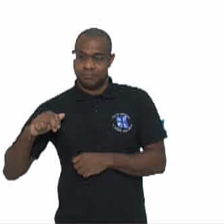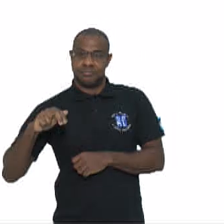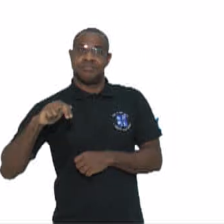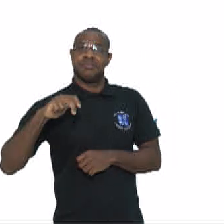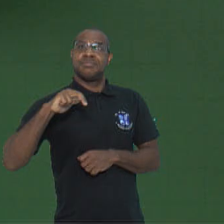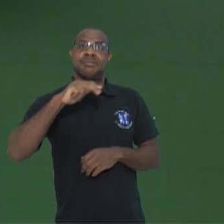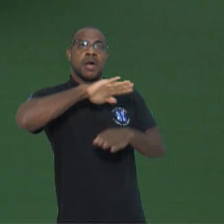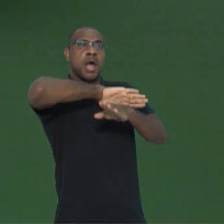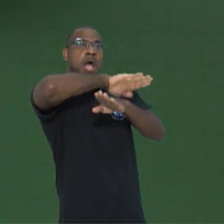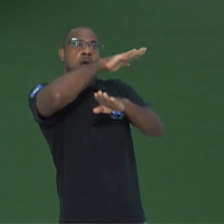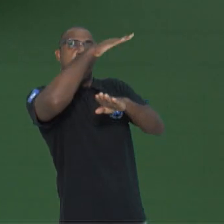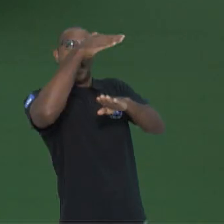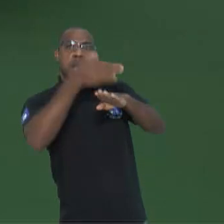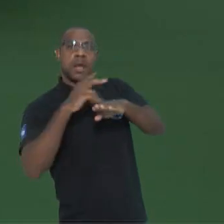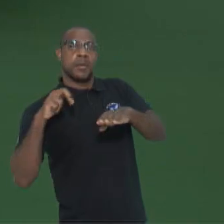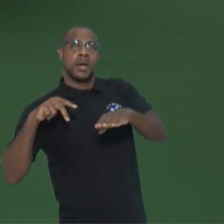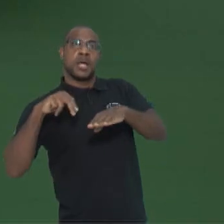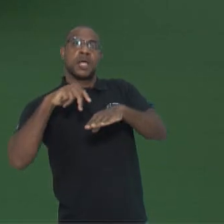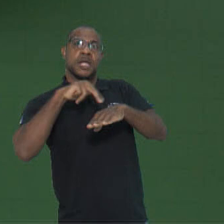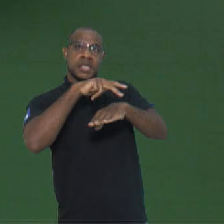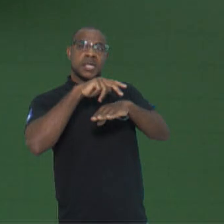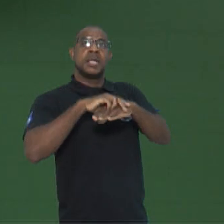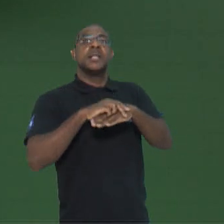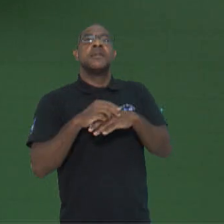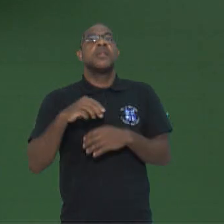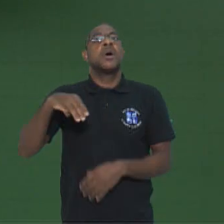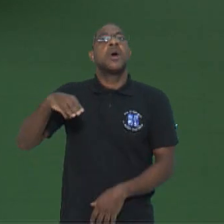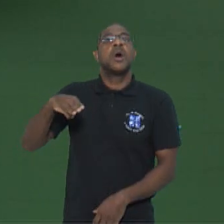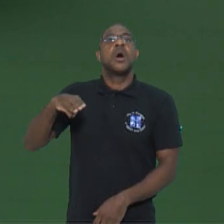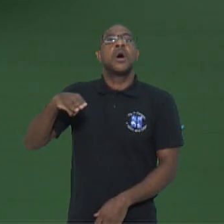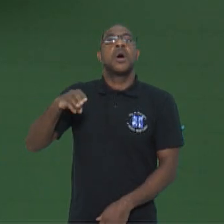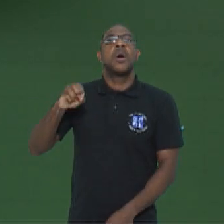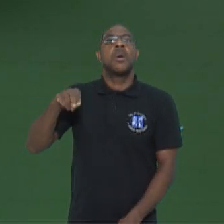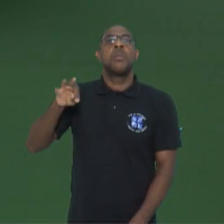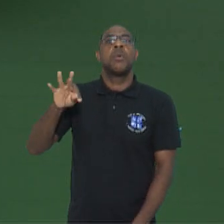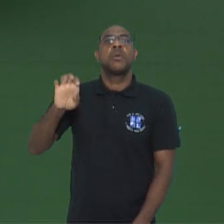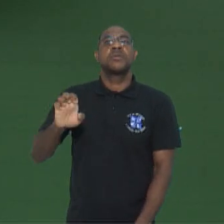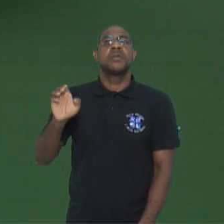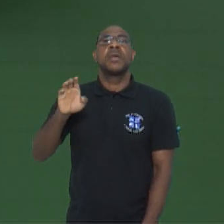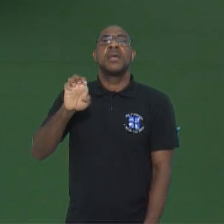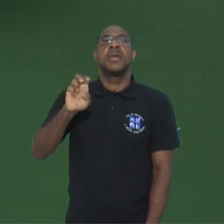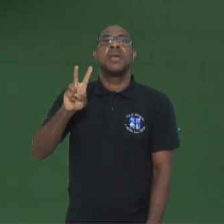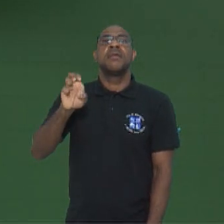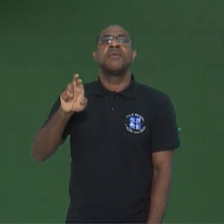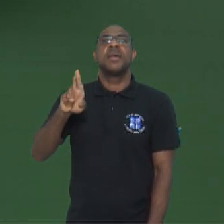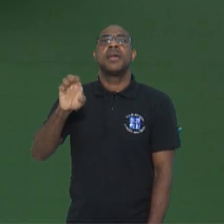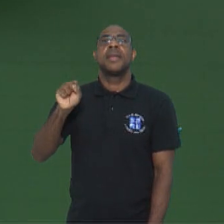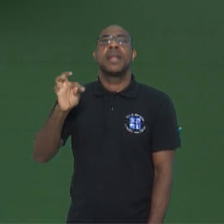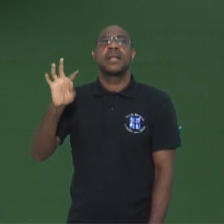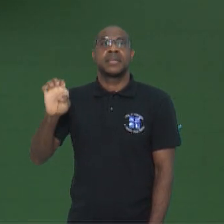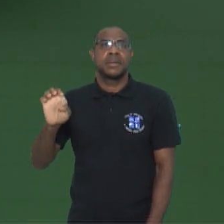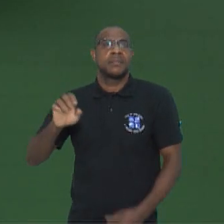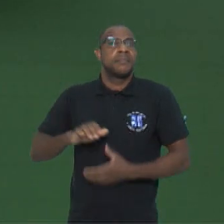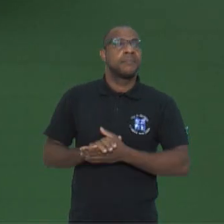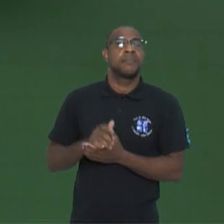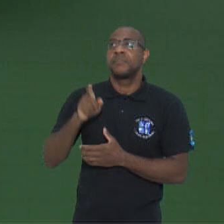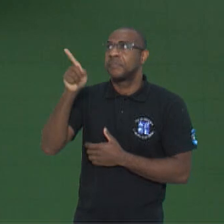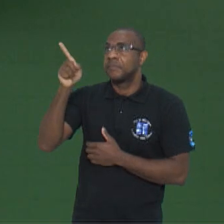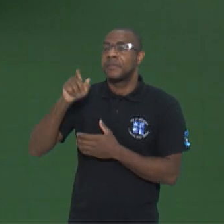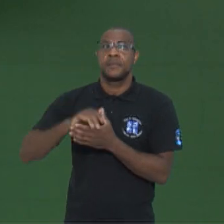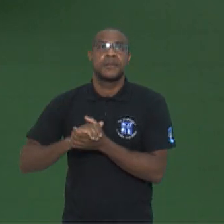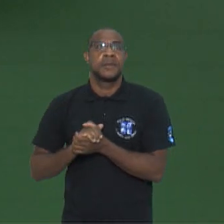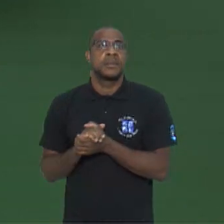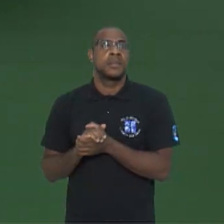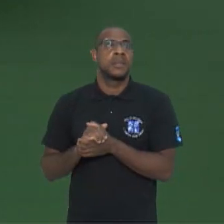dele no cume do Monte Everest. Inclusive, ele é o primeiro brasileiro a conquistar o Monte Everest. E aqui seria a